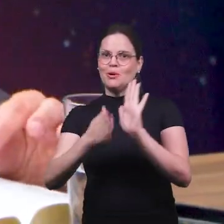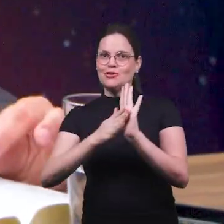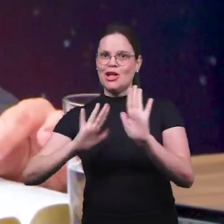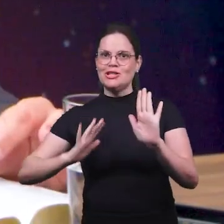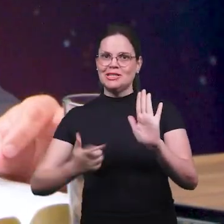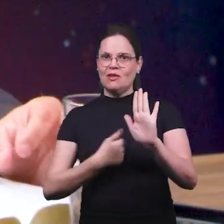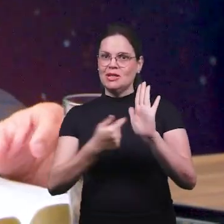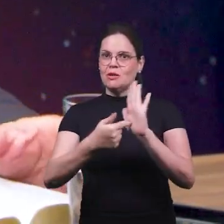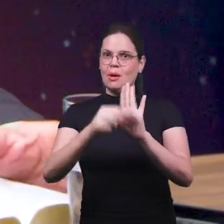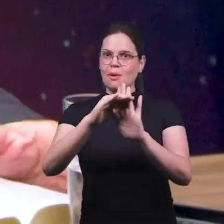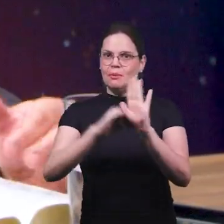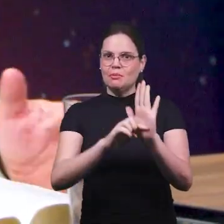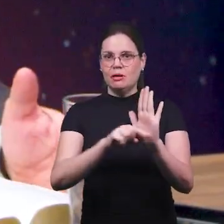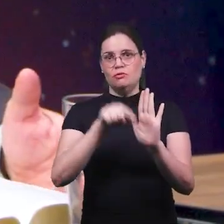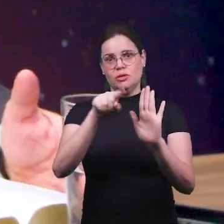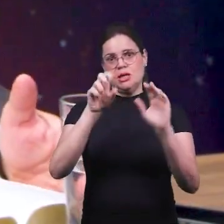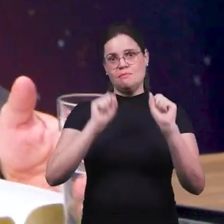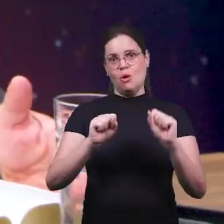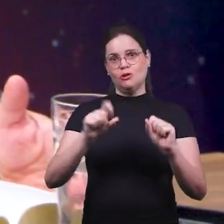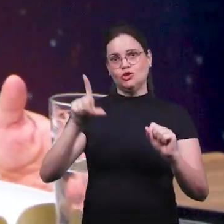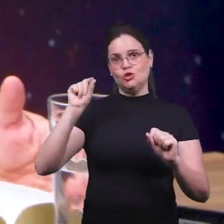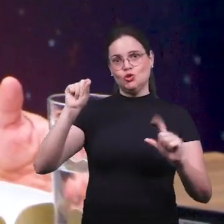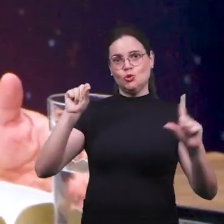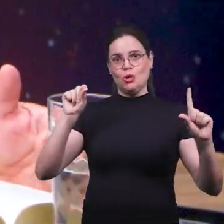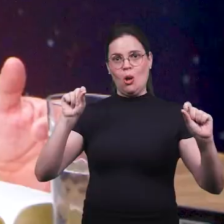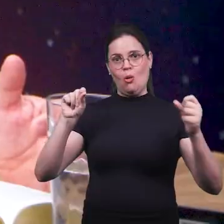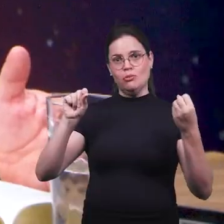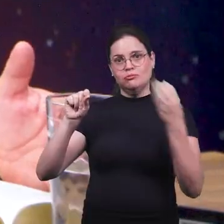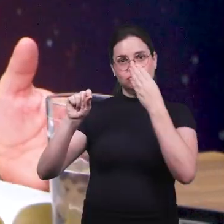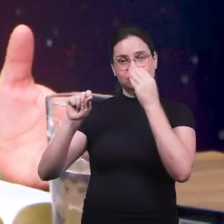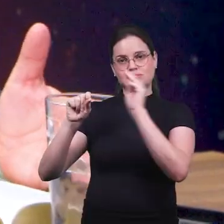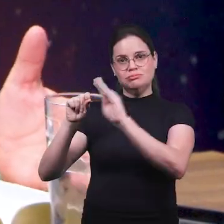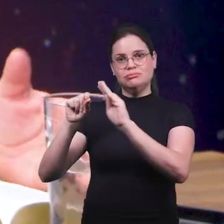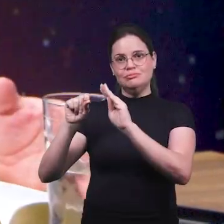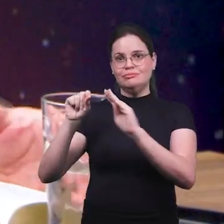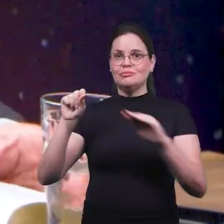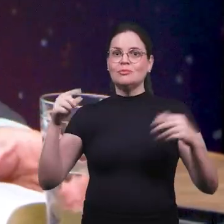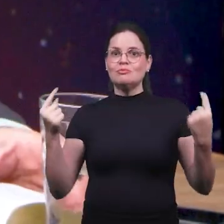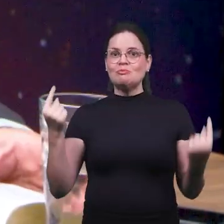E rejeitar o Senhor. É o livre-arbítrio que nós temos. Mas o Espírito Santo, ele é